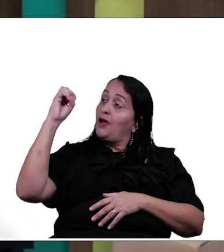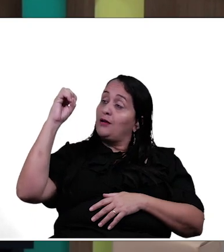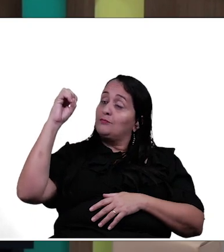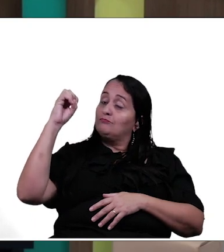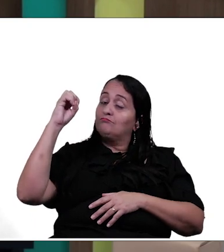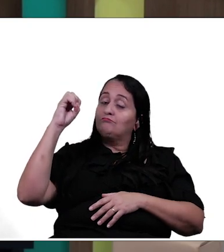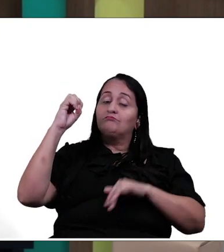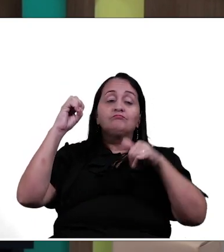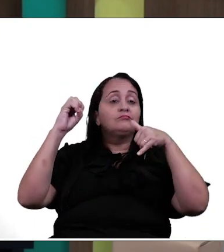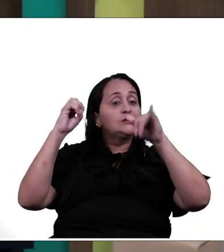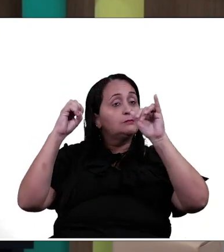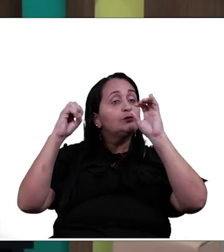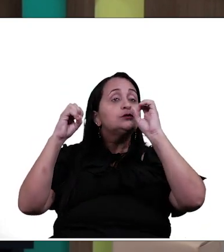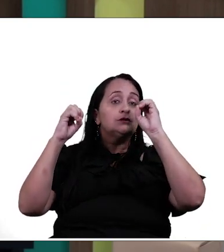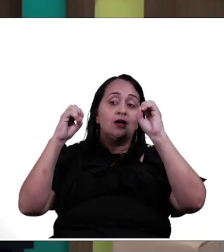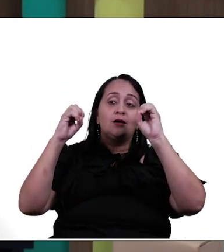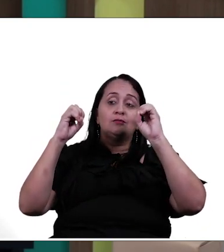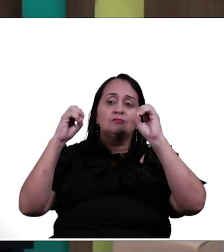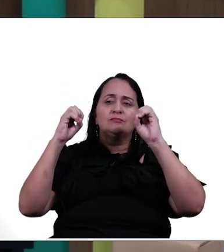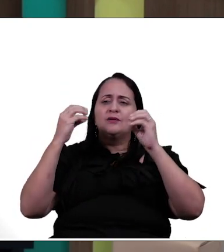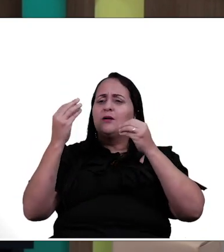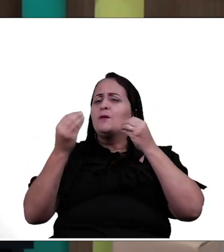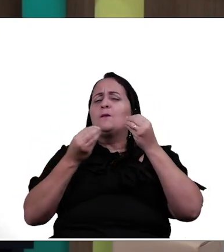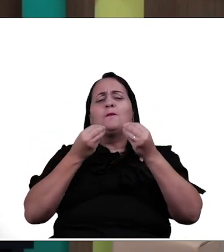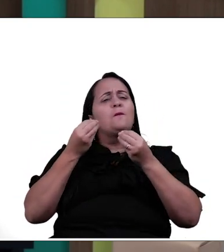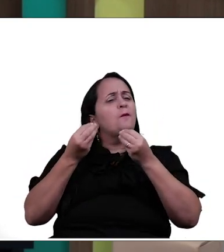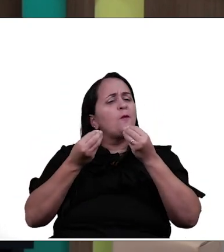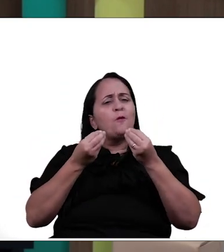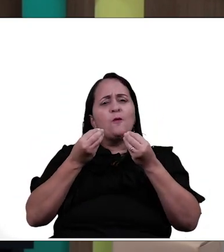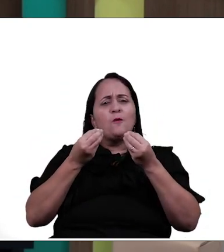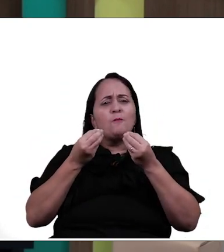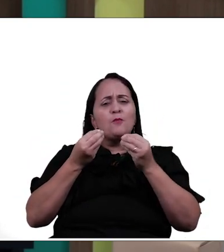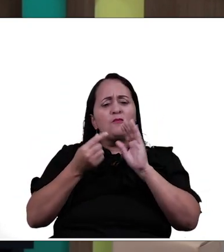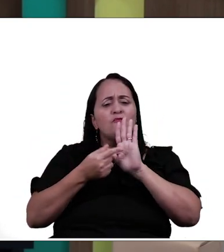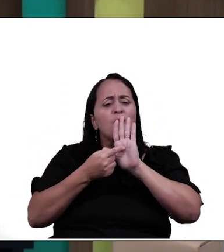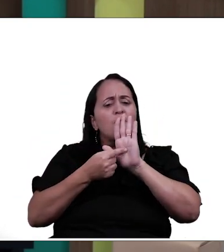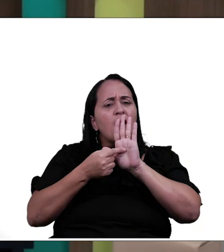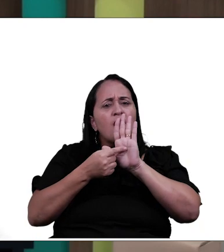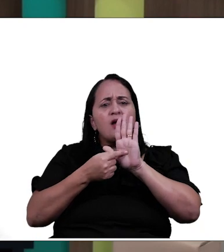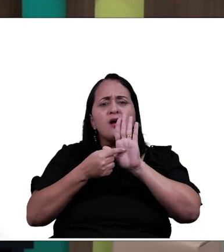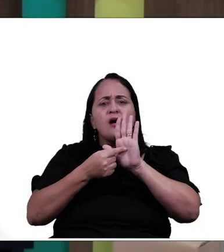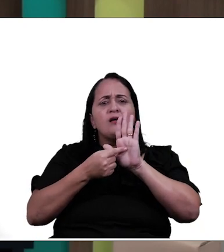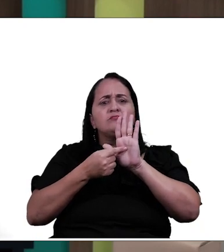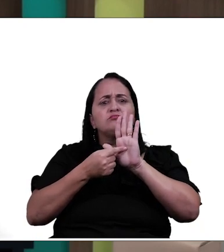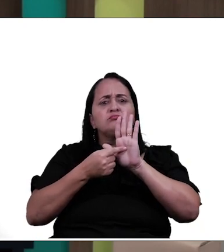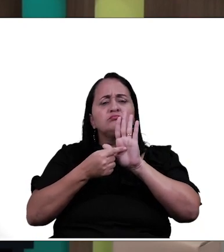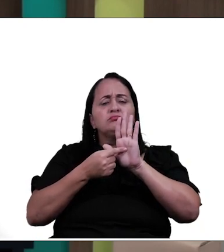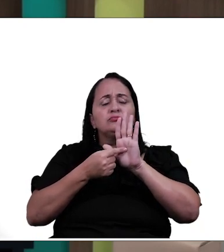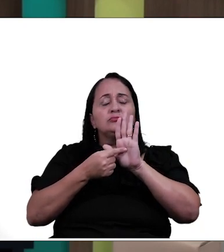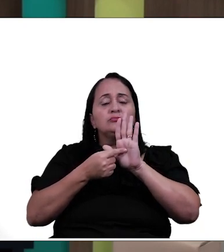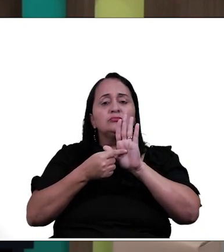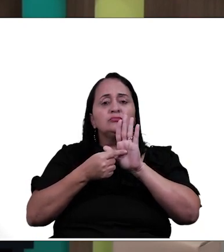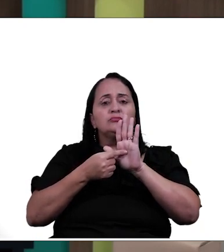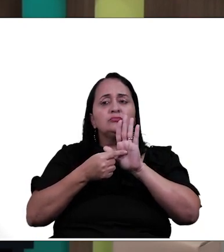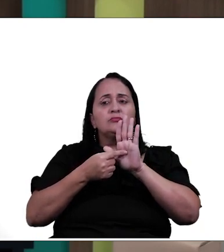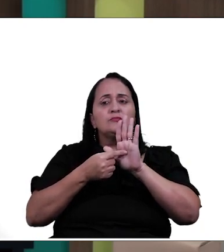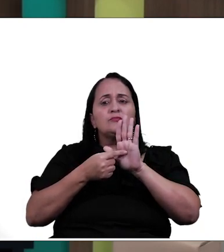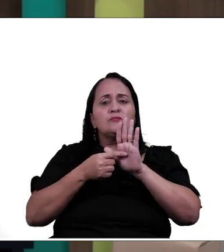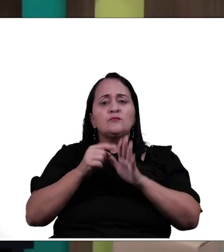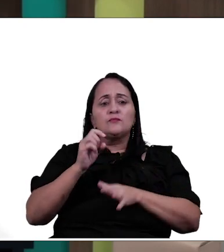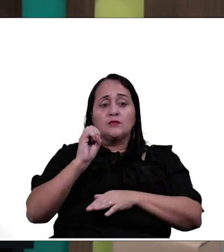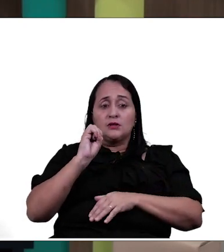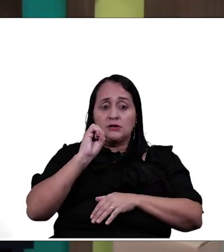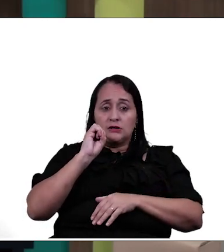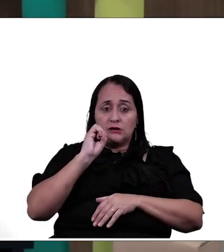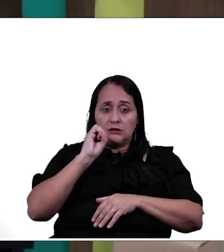122 sobre 90. Se você fizer a continha aí, você vai perceber que nós teremos essa dízima